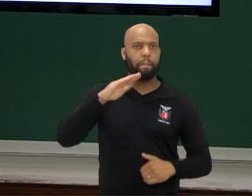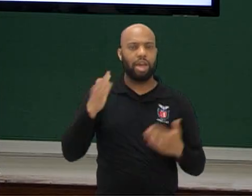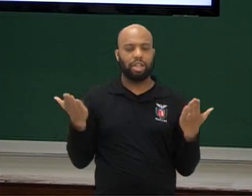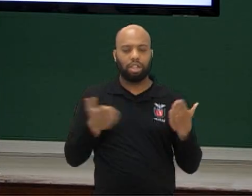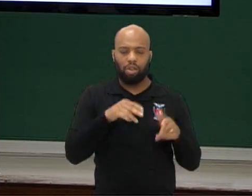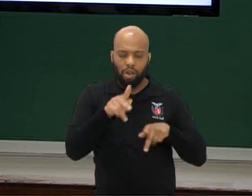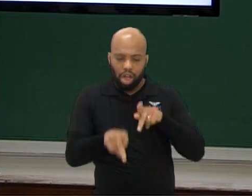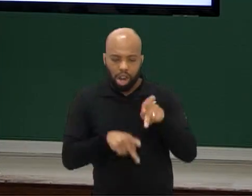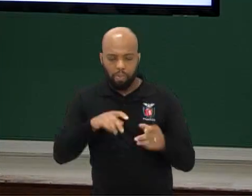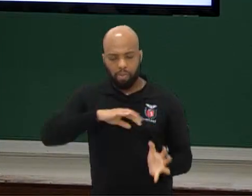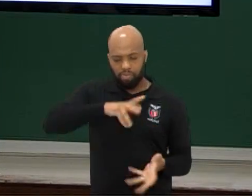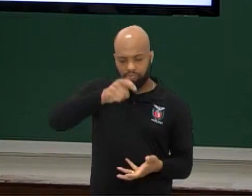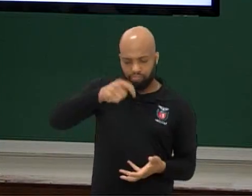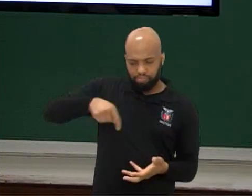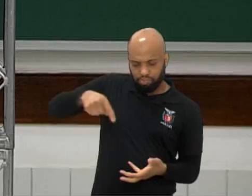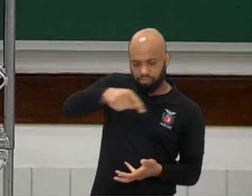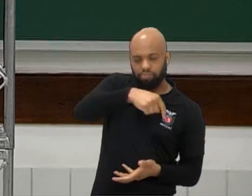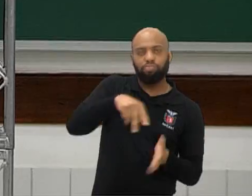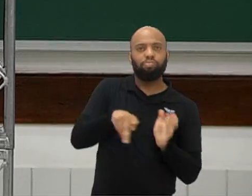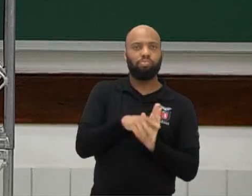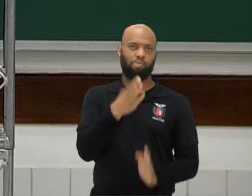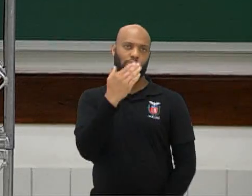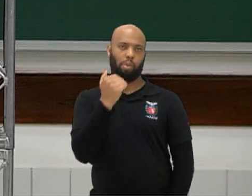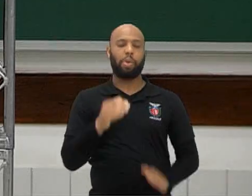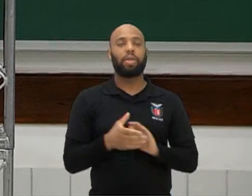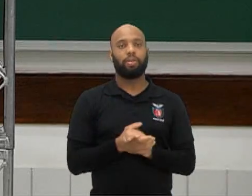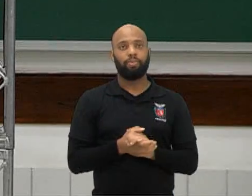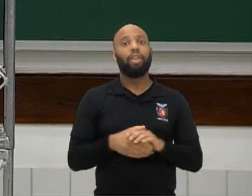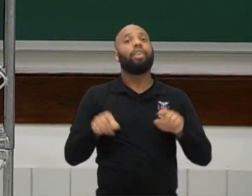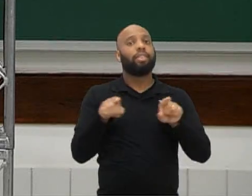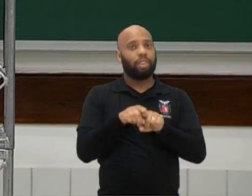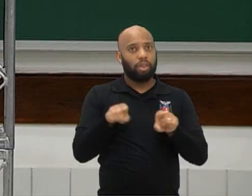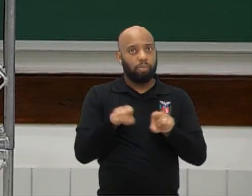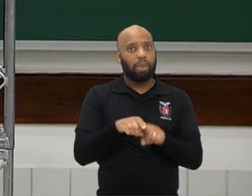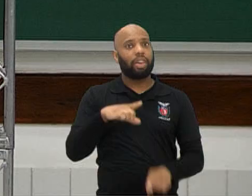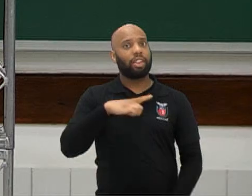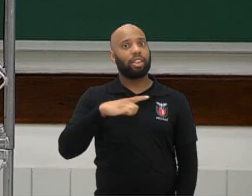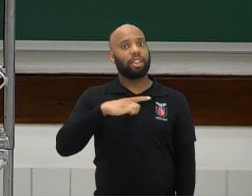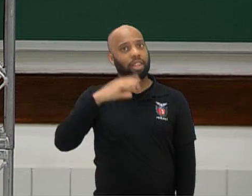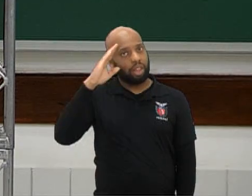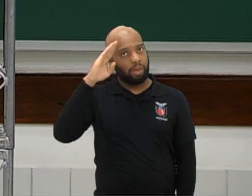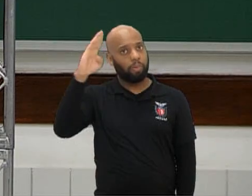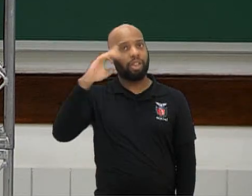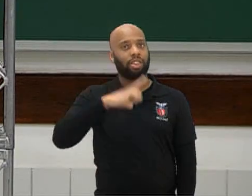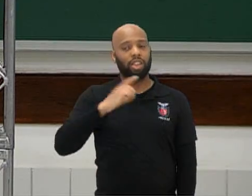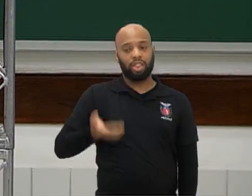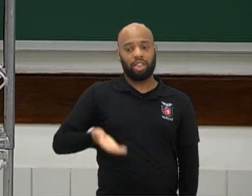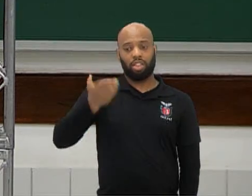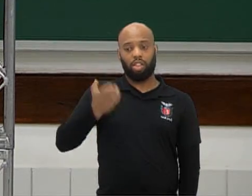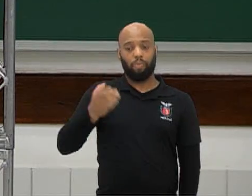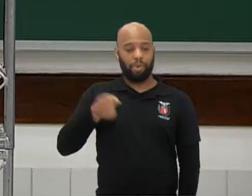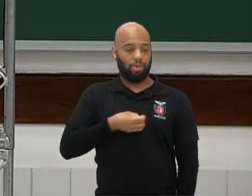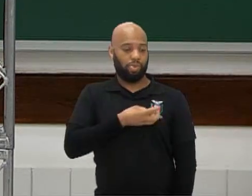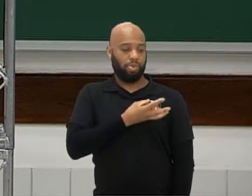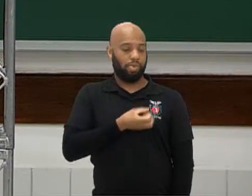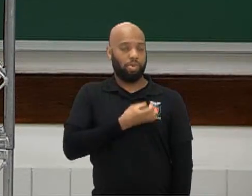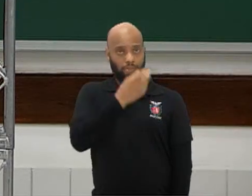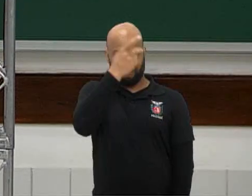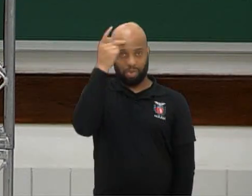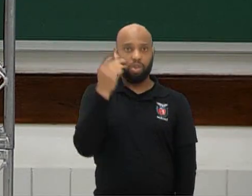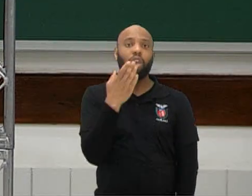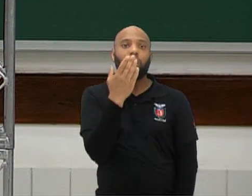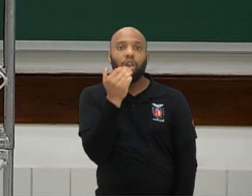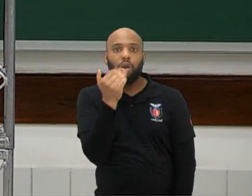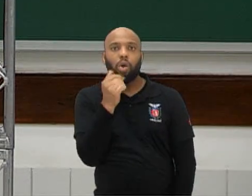ao redor do mundo como fonte de alimento. Principalmente, pessoal, quando a gente tem um aumento do número de pessoas que estão